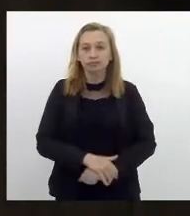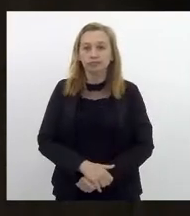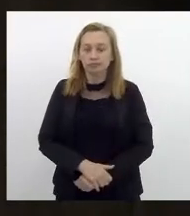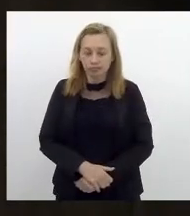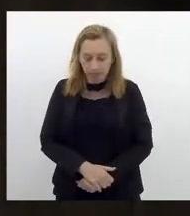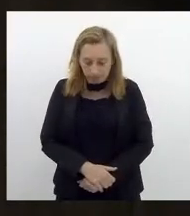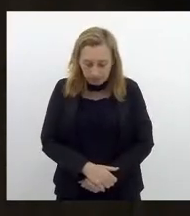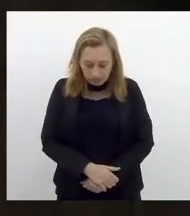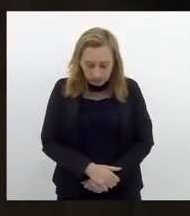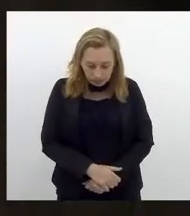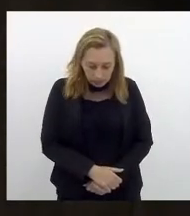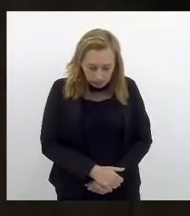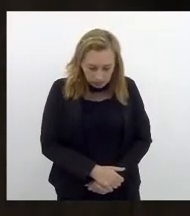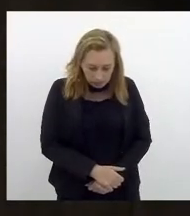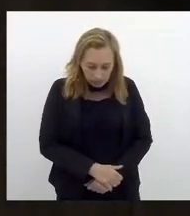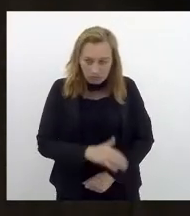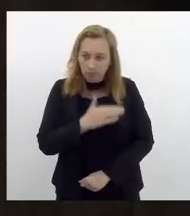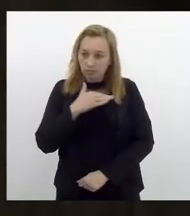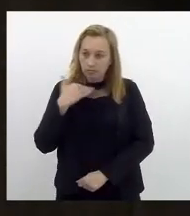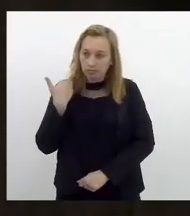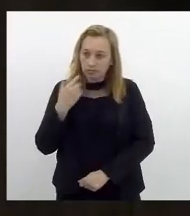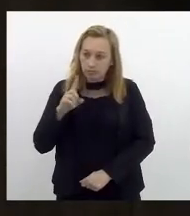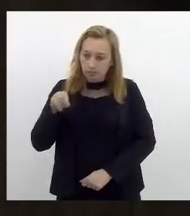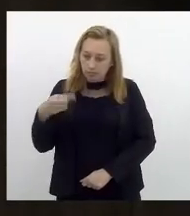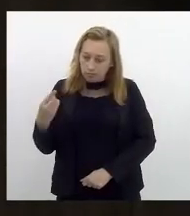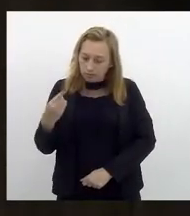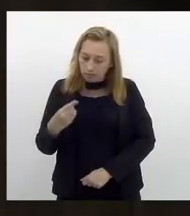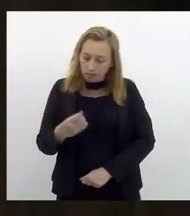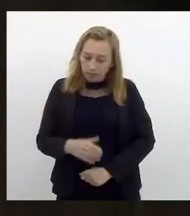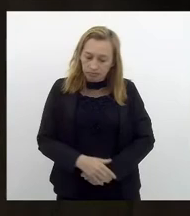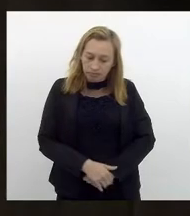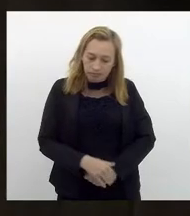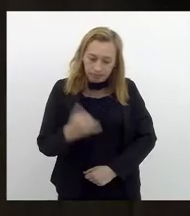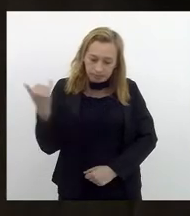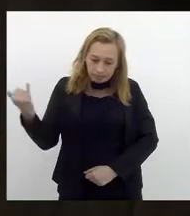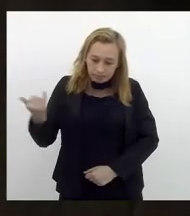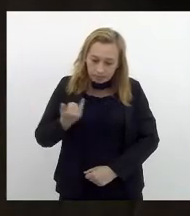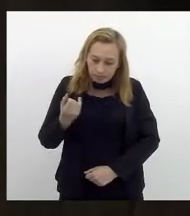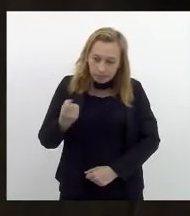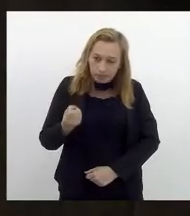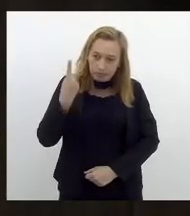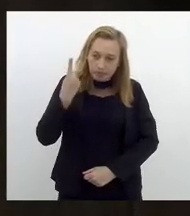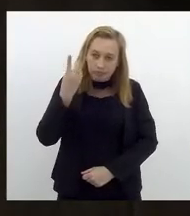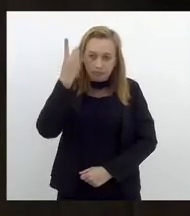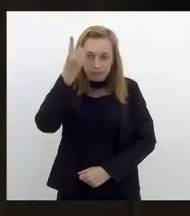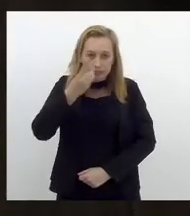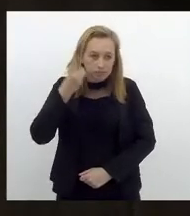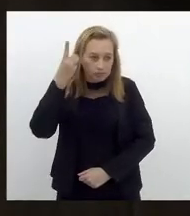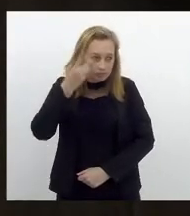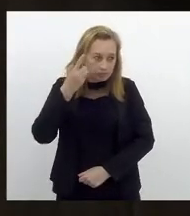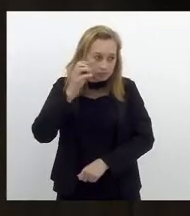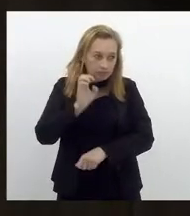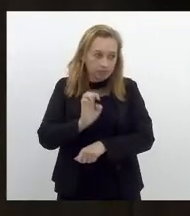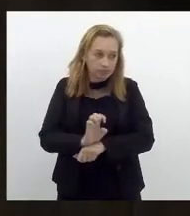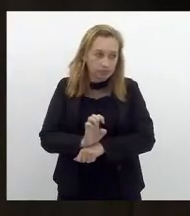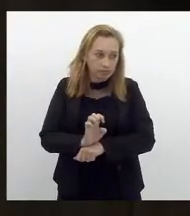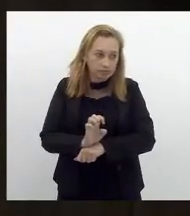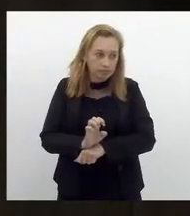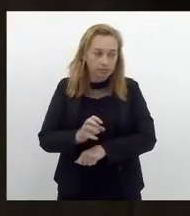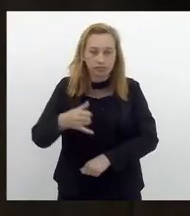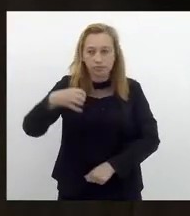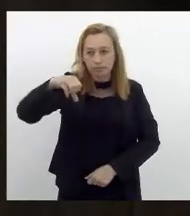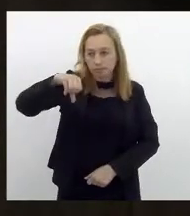faleceu, e eu soube depois do falecimento, o ex-deputado estadual, com